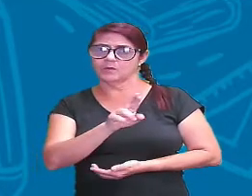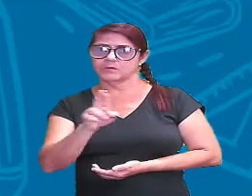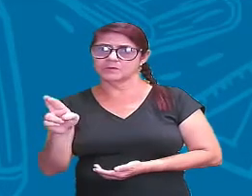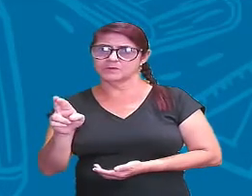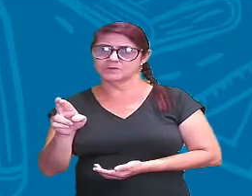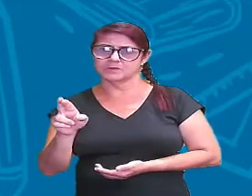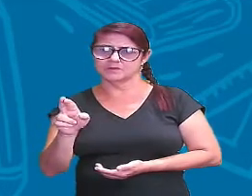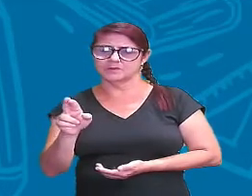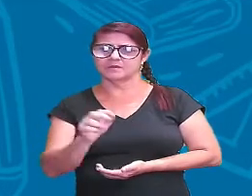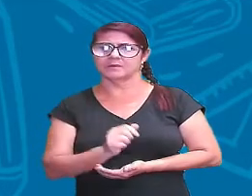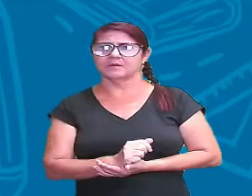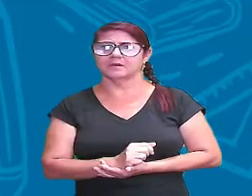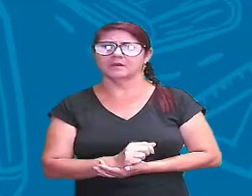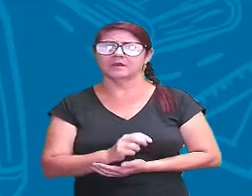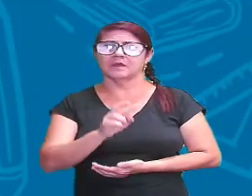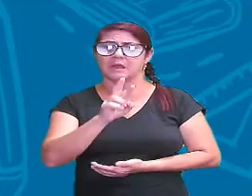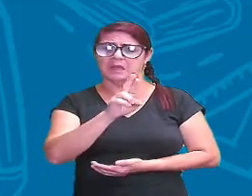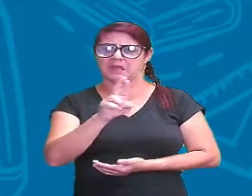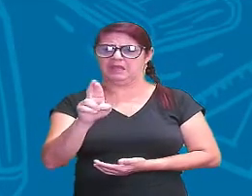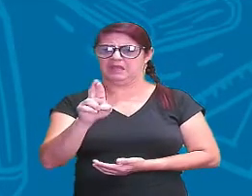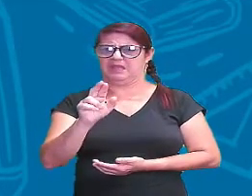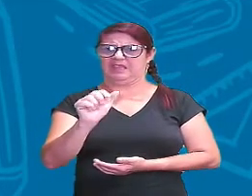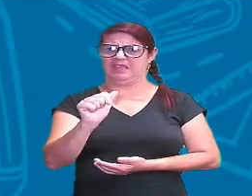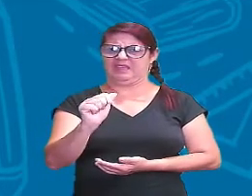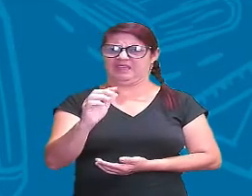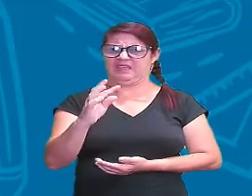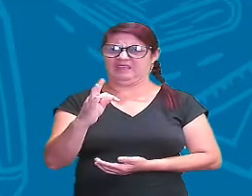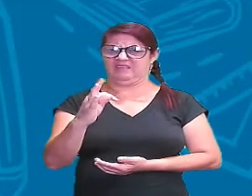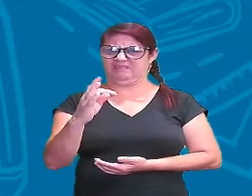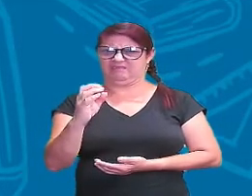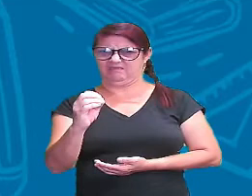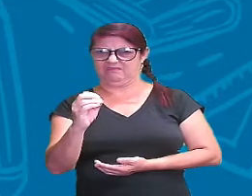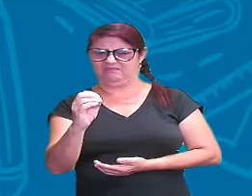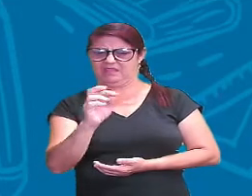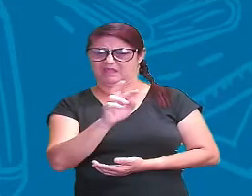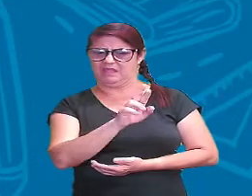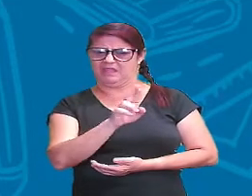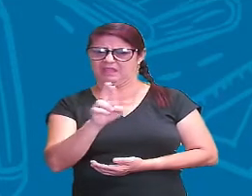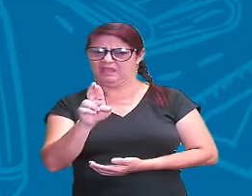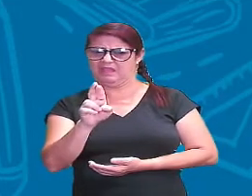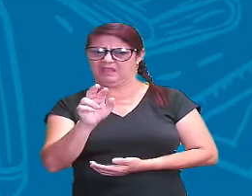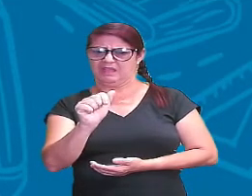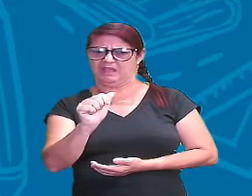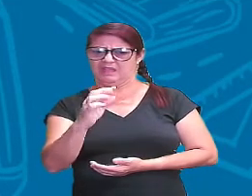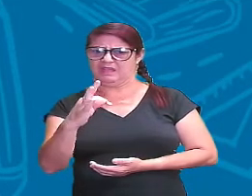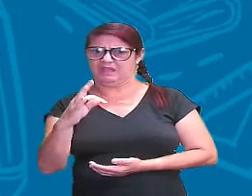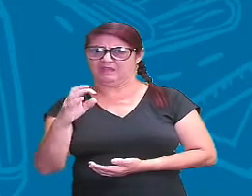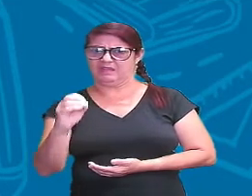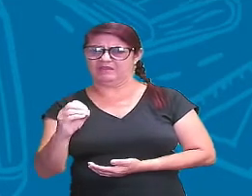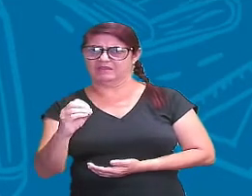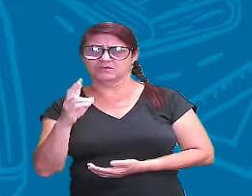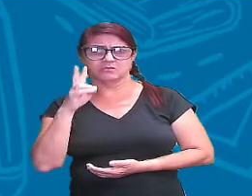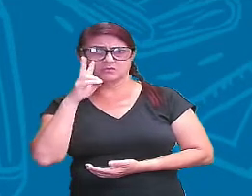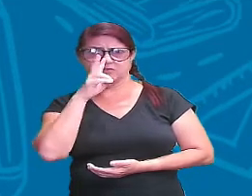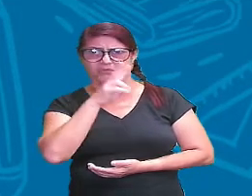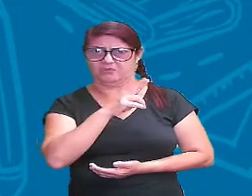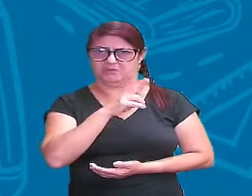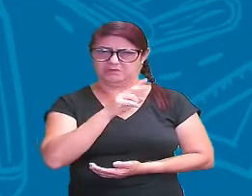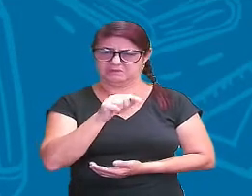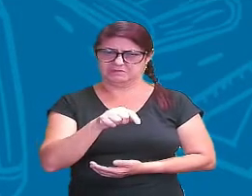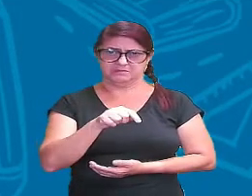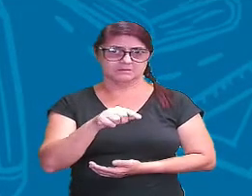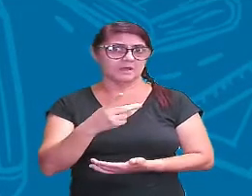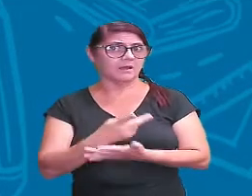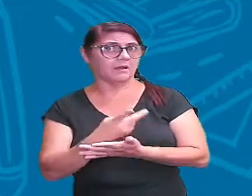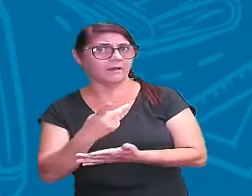no início. Rato. Precisa desses dois R's para ter o som forte?